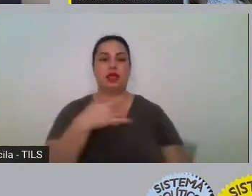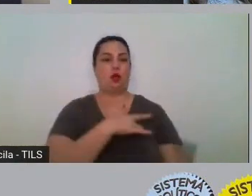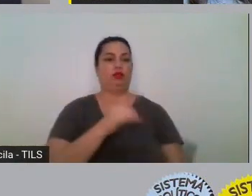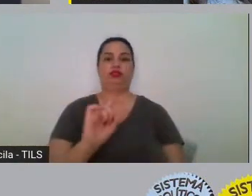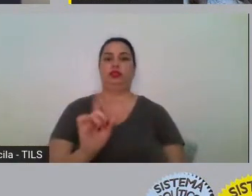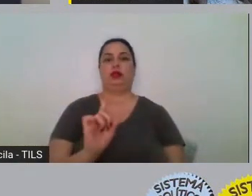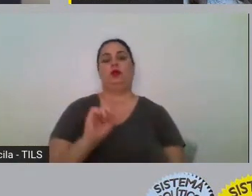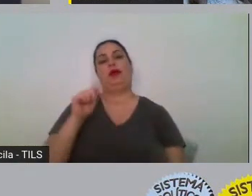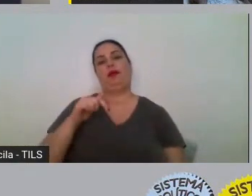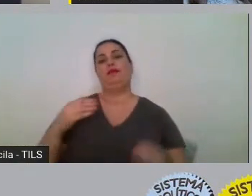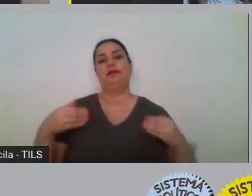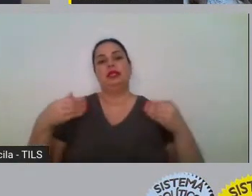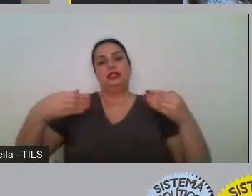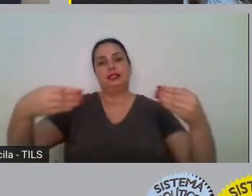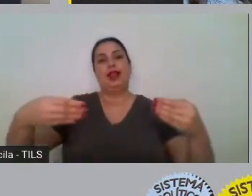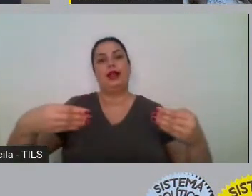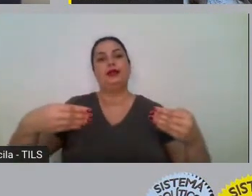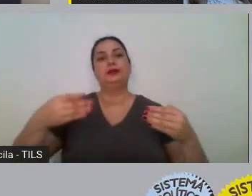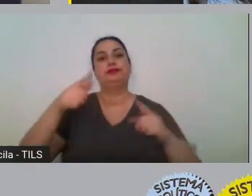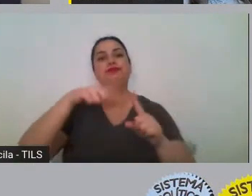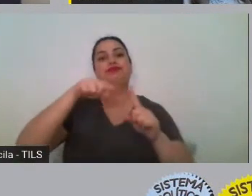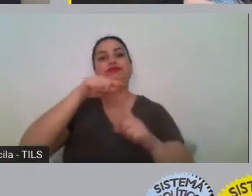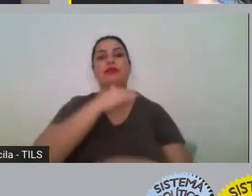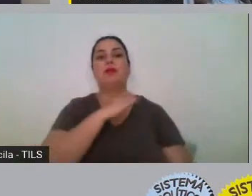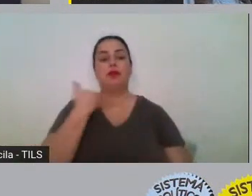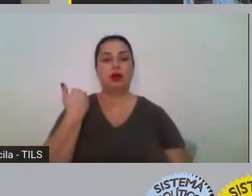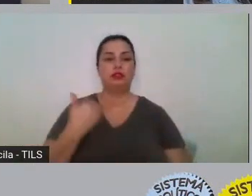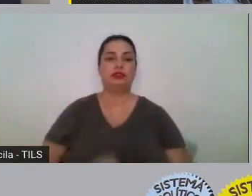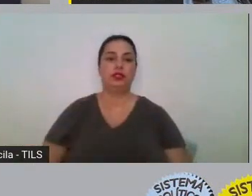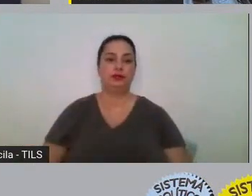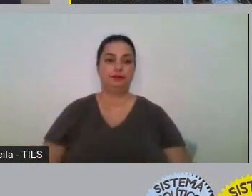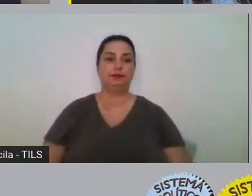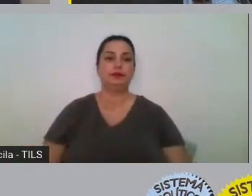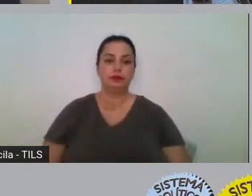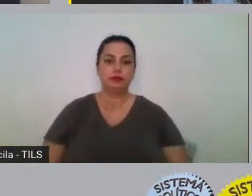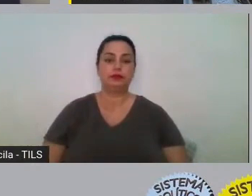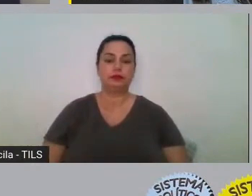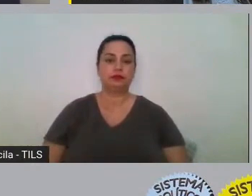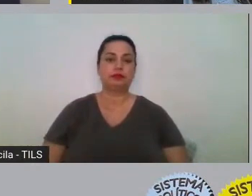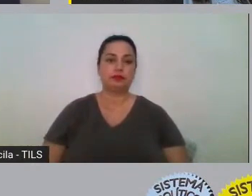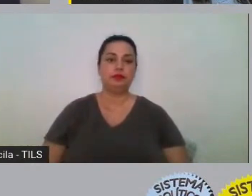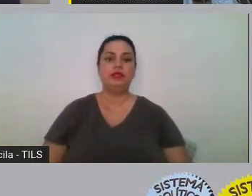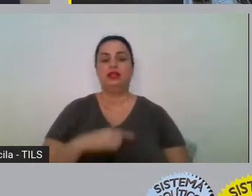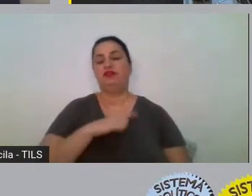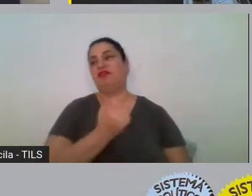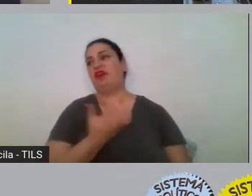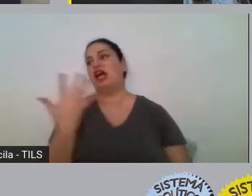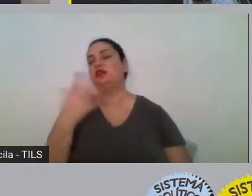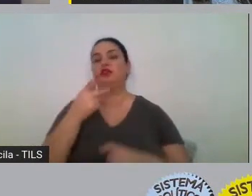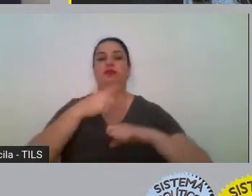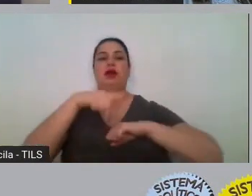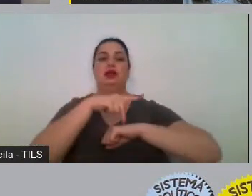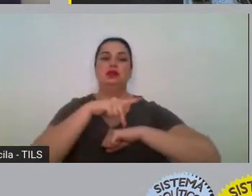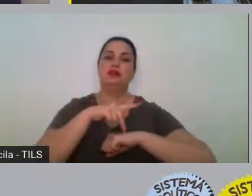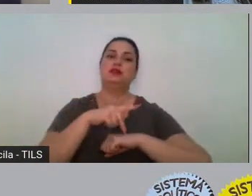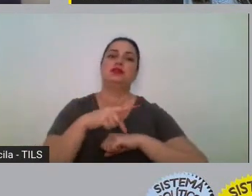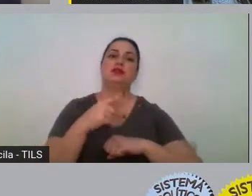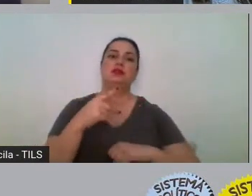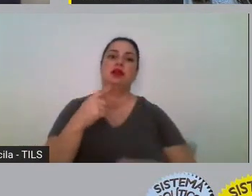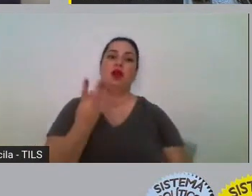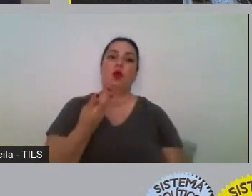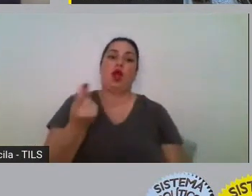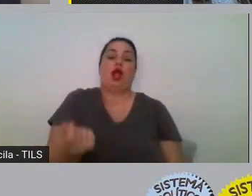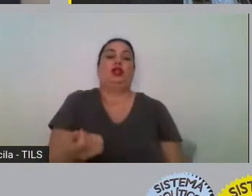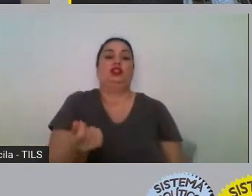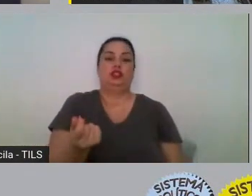né? Morte em países com população similar do Brasil. Então, e para encerrar mesmo, eu só queria